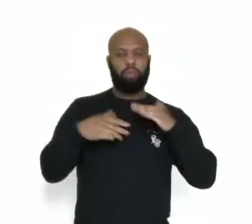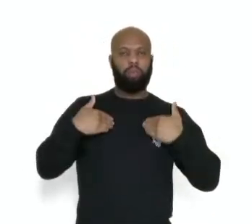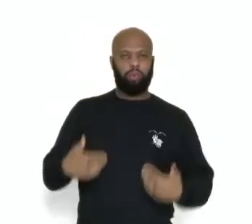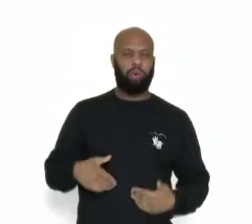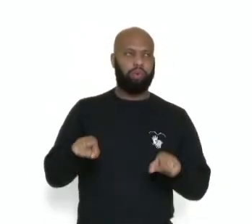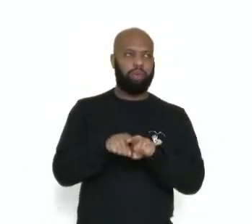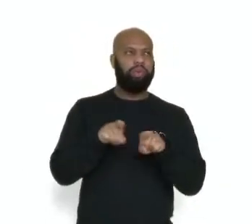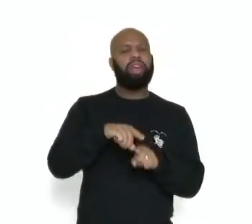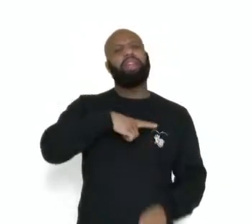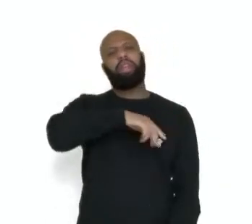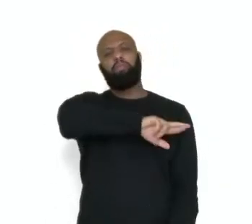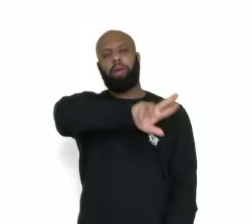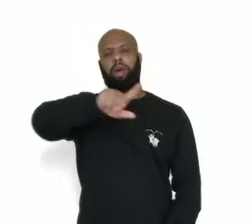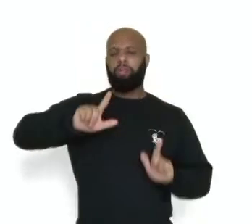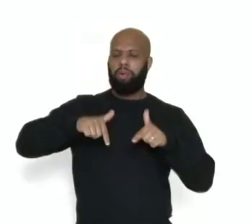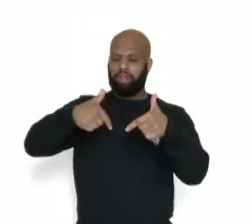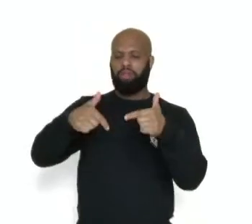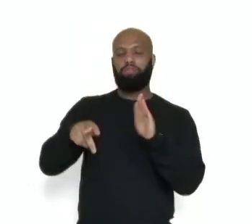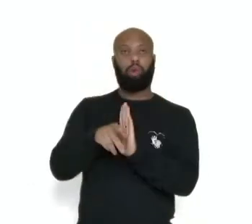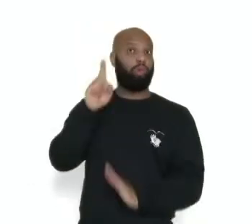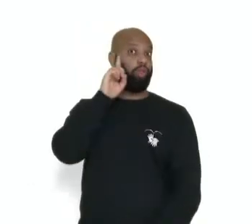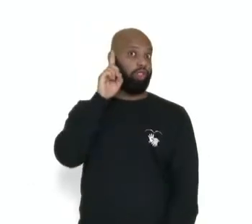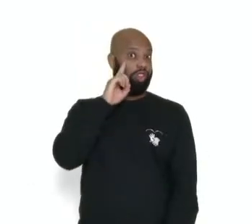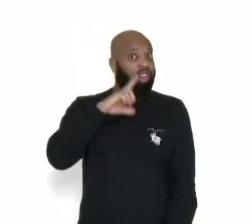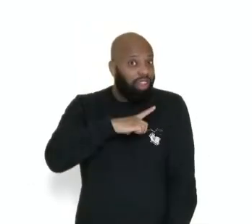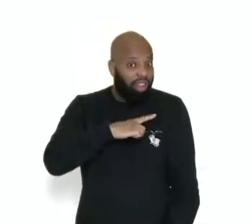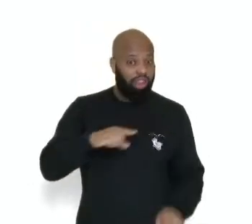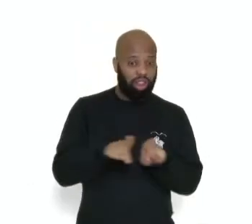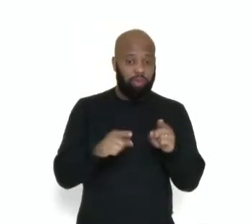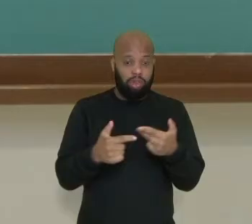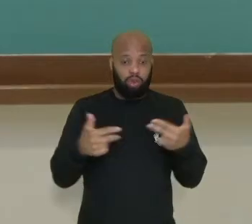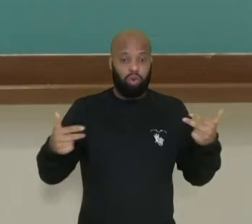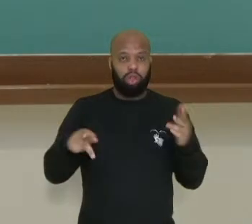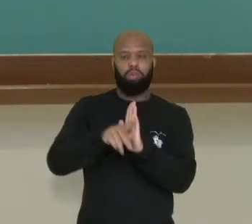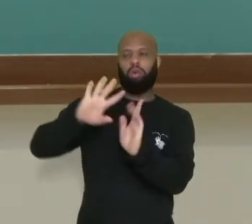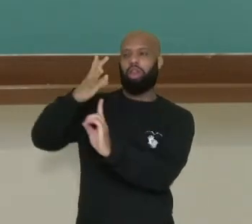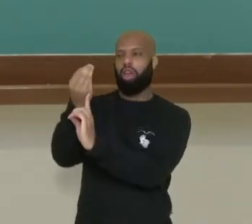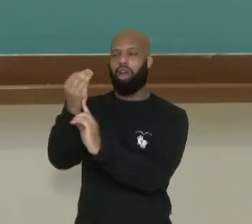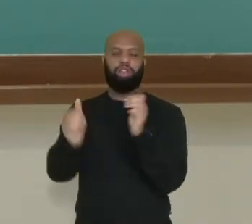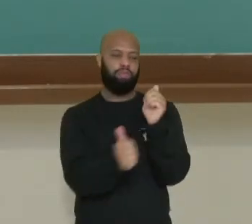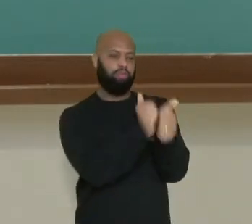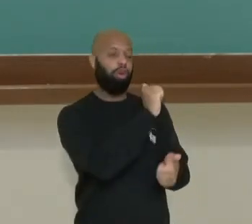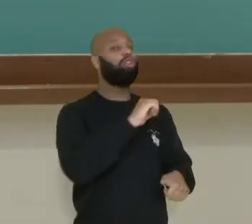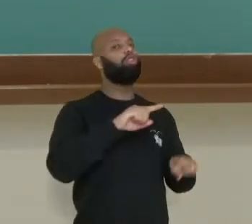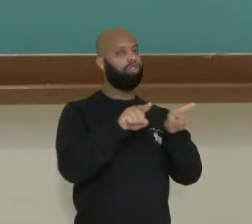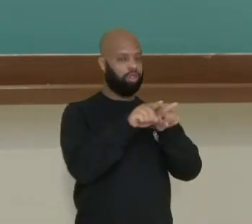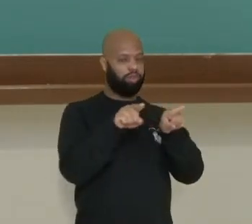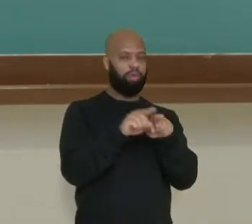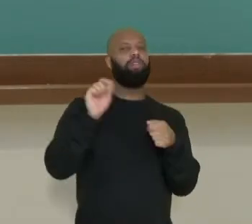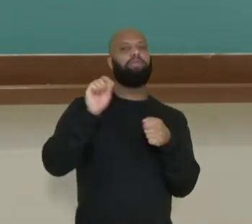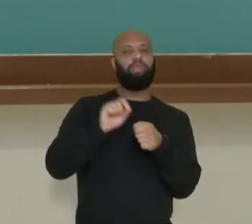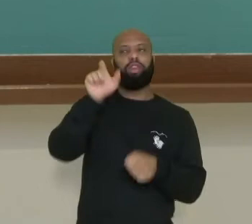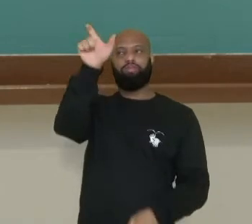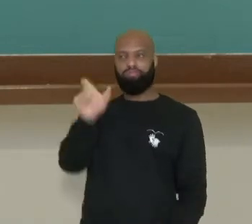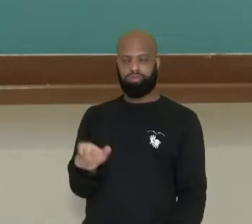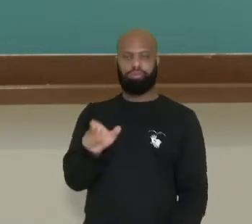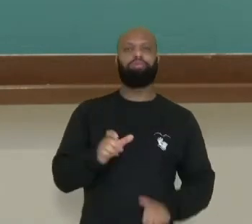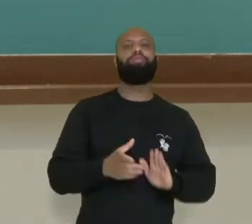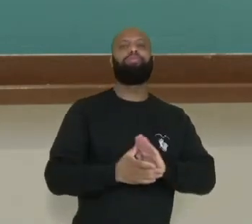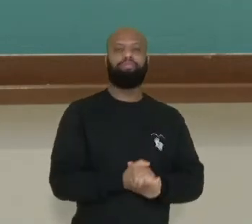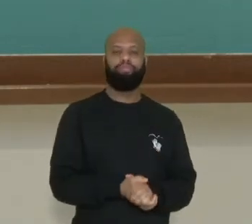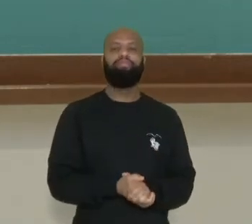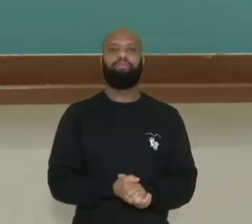corpo para as diversas ações do cotidiano das atividades artísticas e esportivas que o indivíduo possa